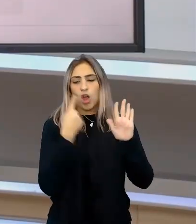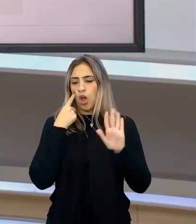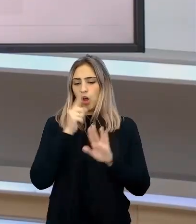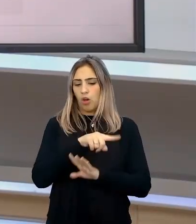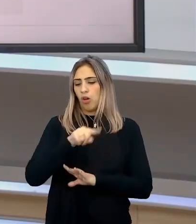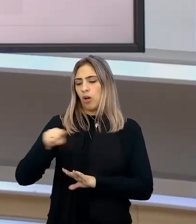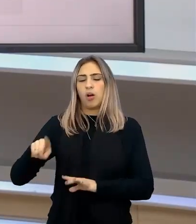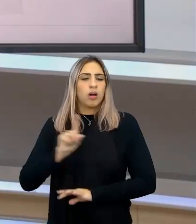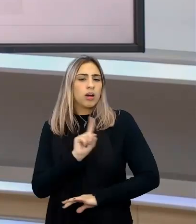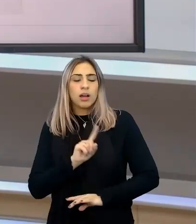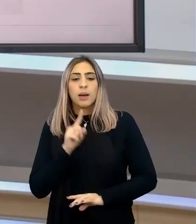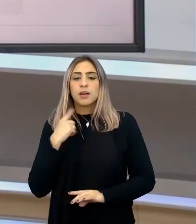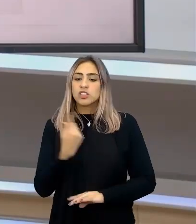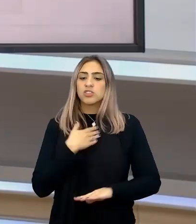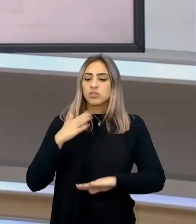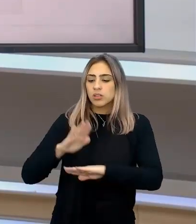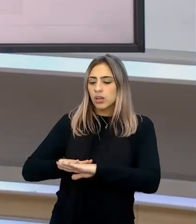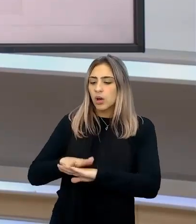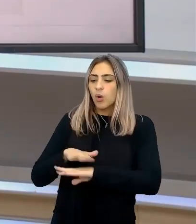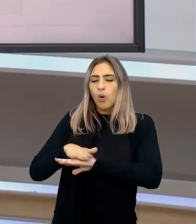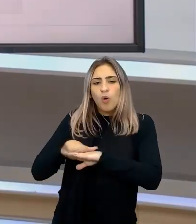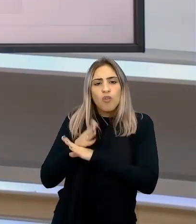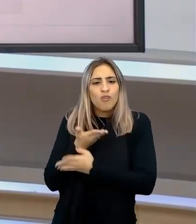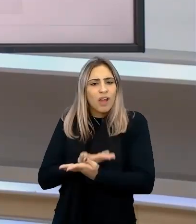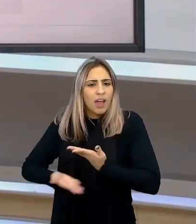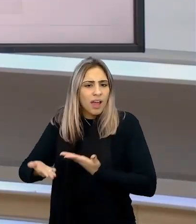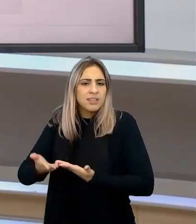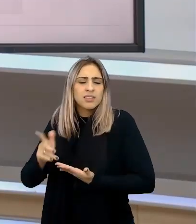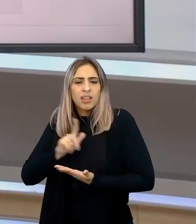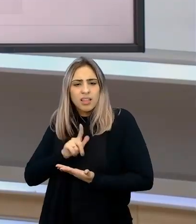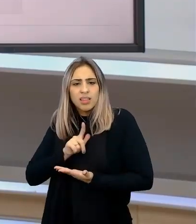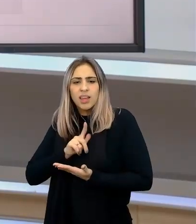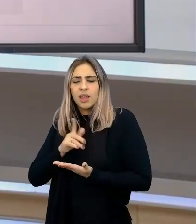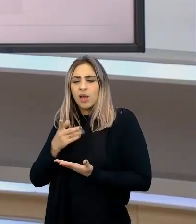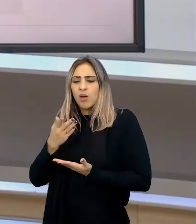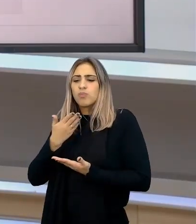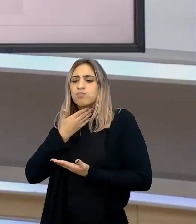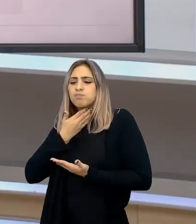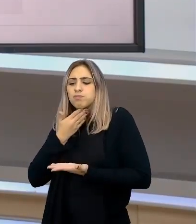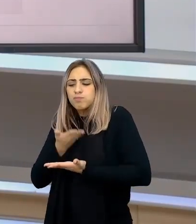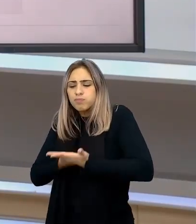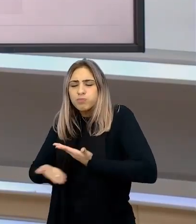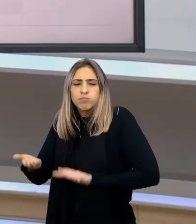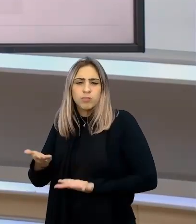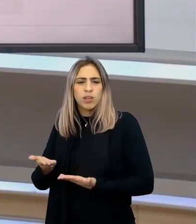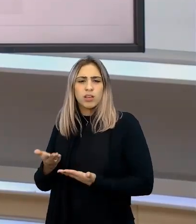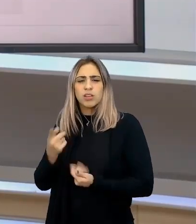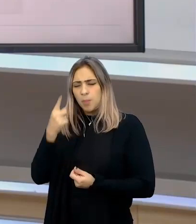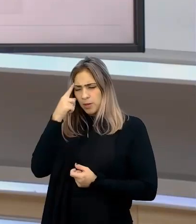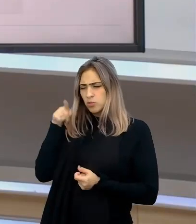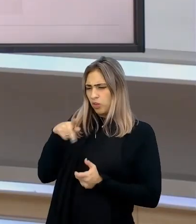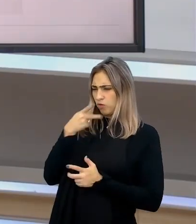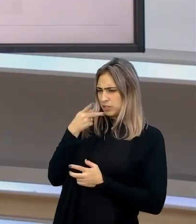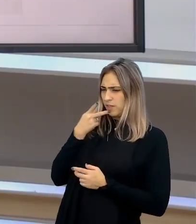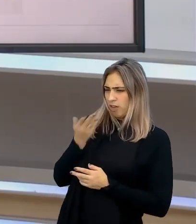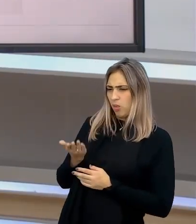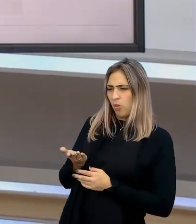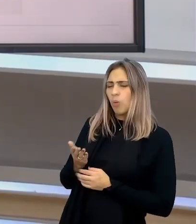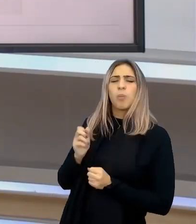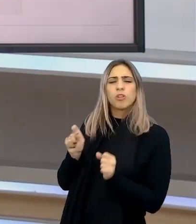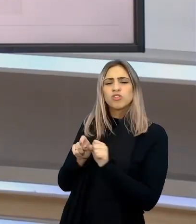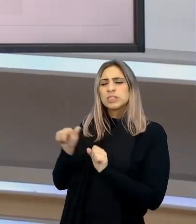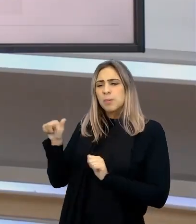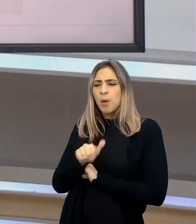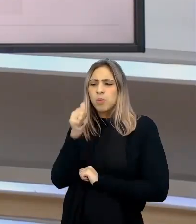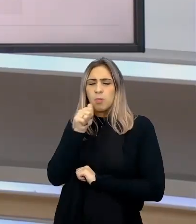sobre a gente chamar para conversar. Chamar para conversar e mostrar, olha, já pensou que aquela sua fala pode acabar